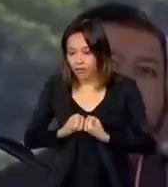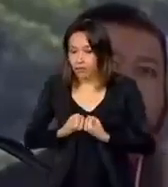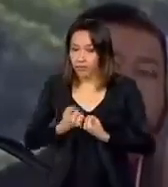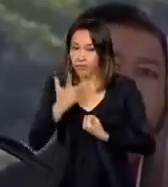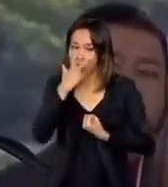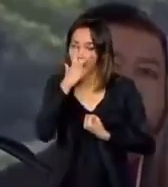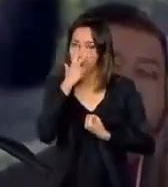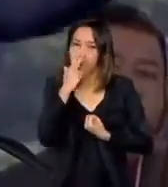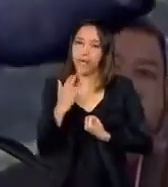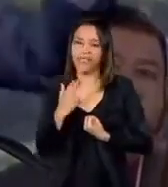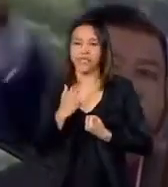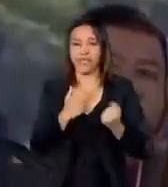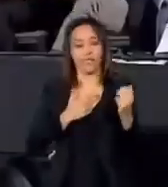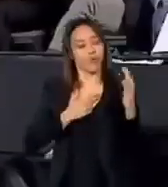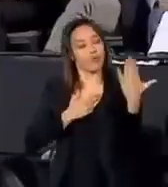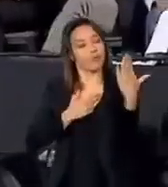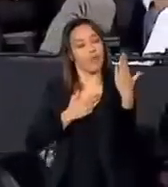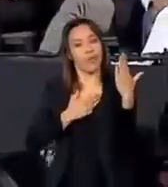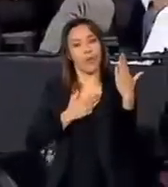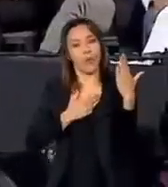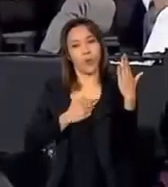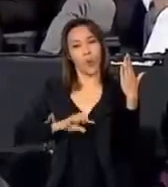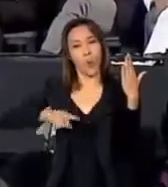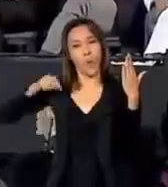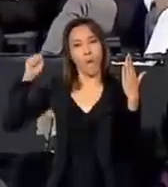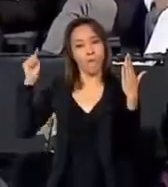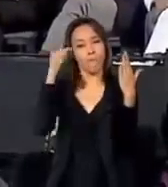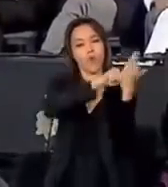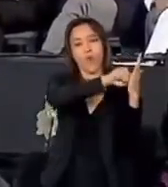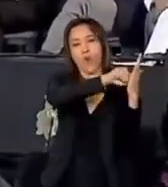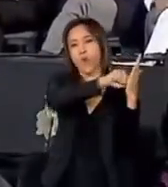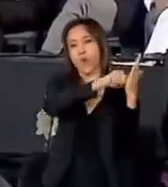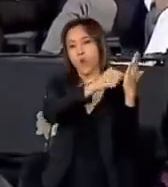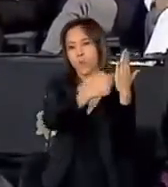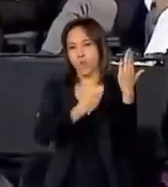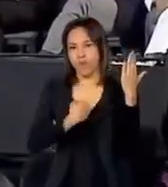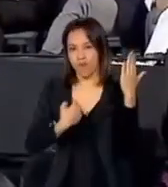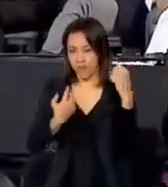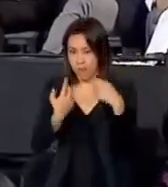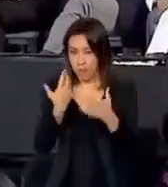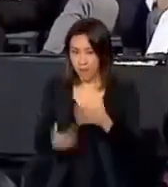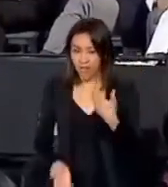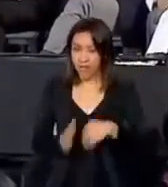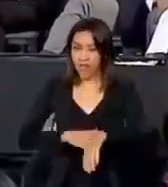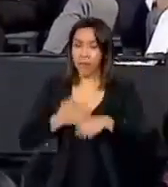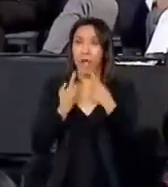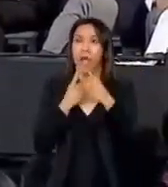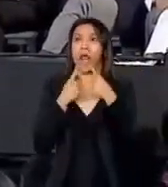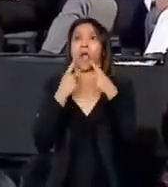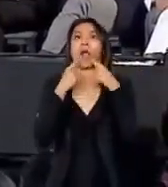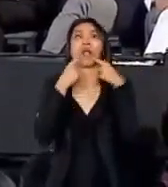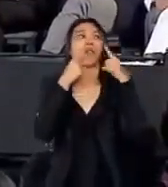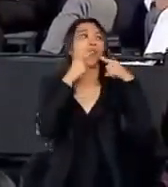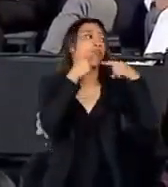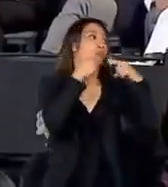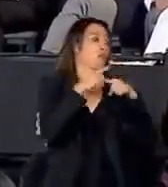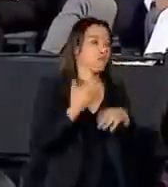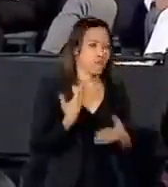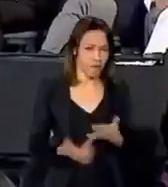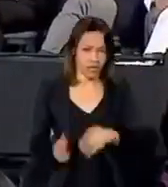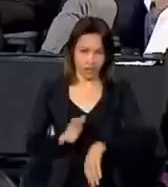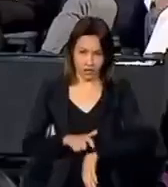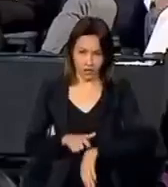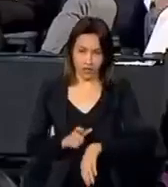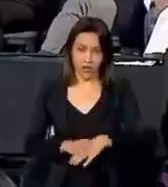espelho, vem a flecha, ela volta. Ele não perde tempo para reclamar de quem o denigre. Ele não toma conhecimento